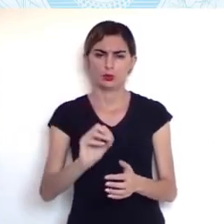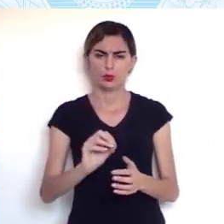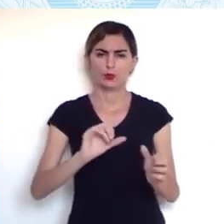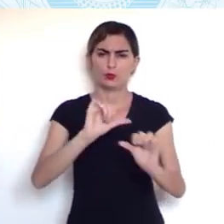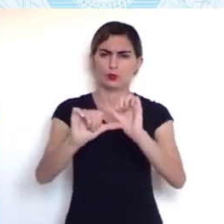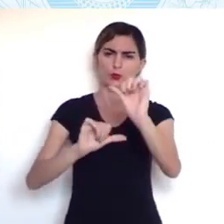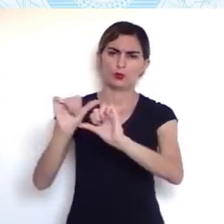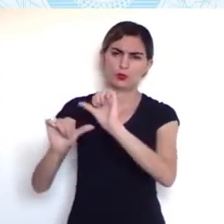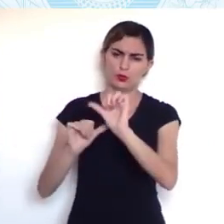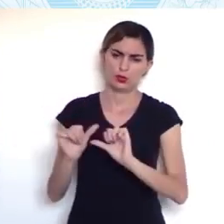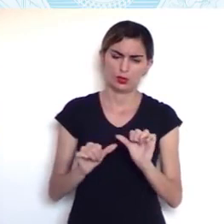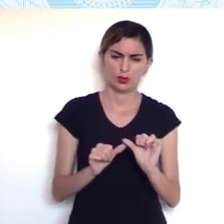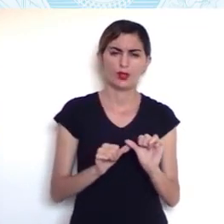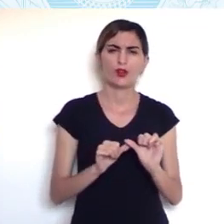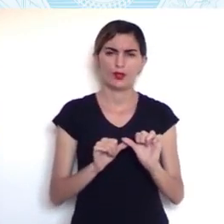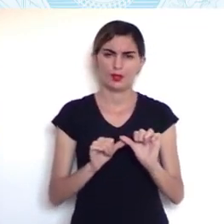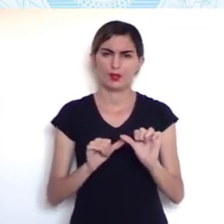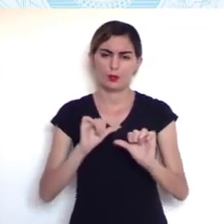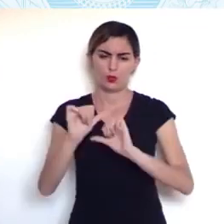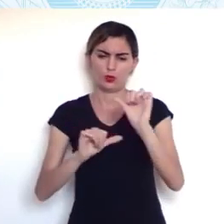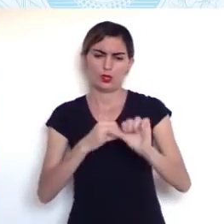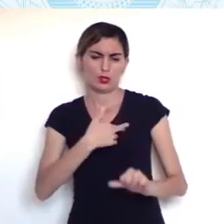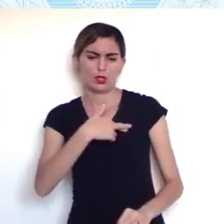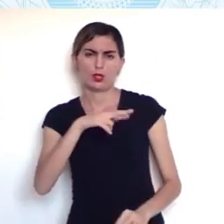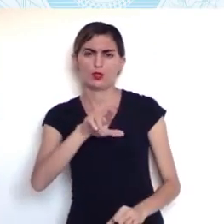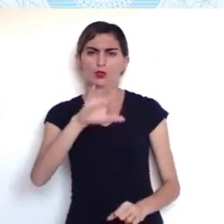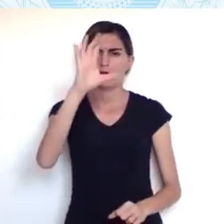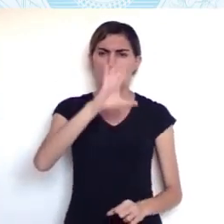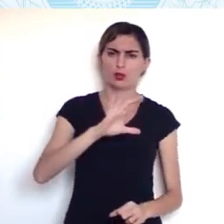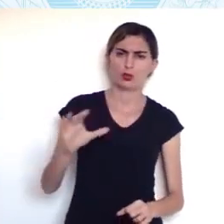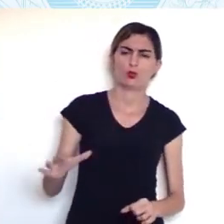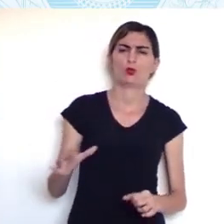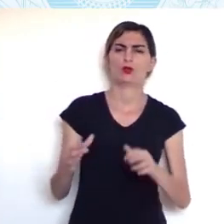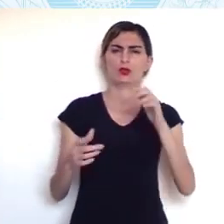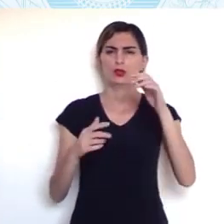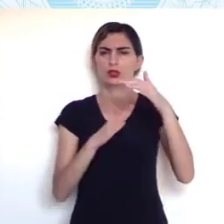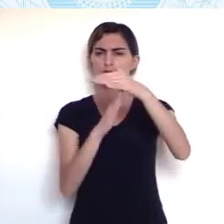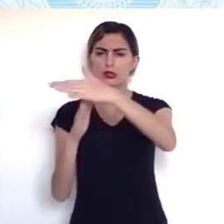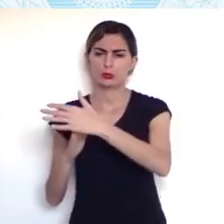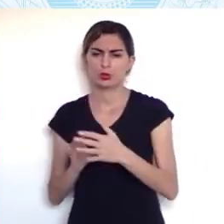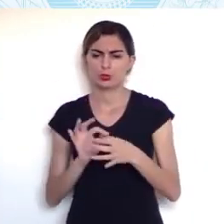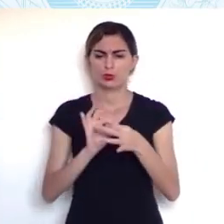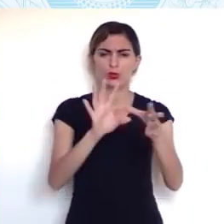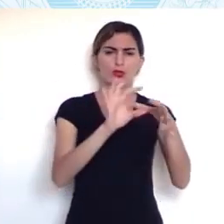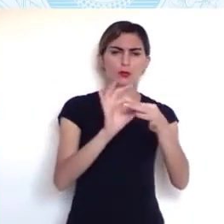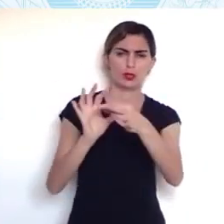da Contra-Reforma Católica, que limitou a liberdade de expressão.